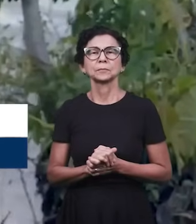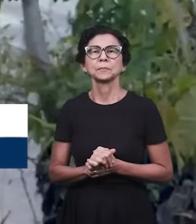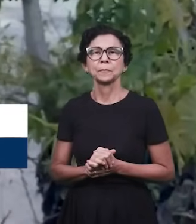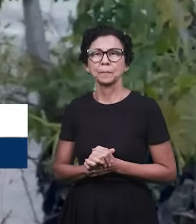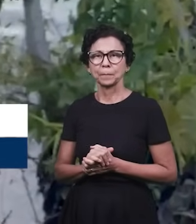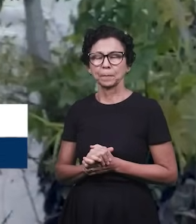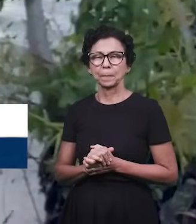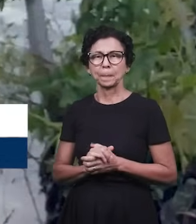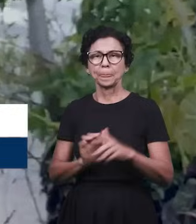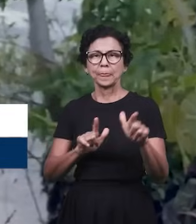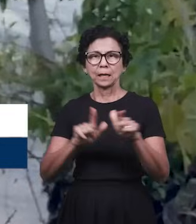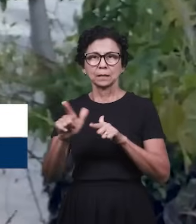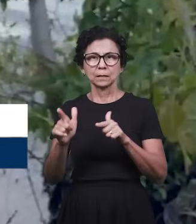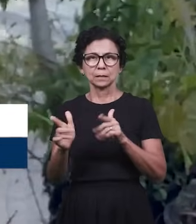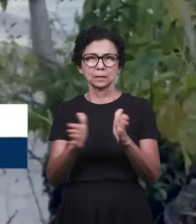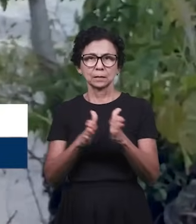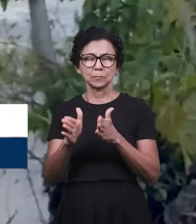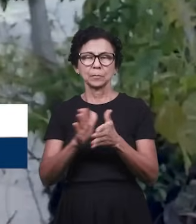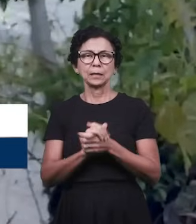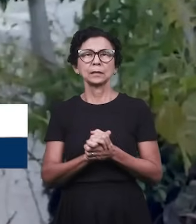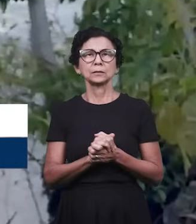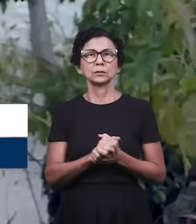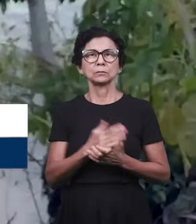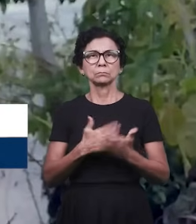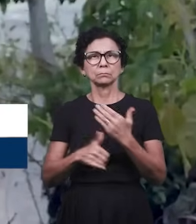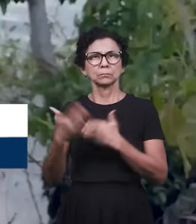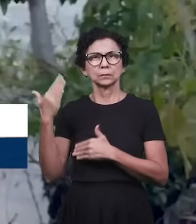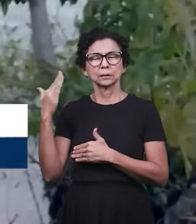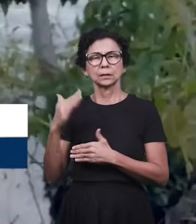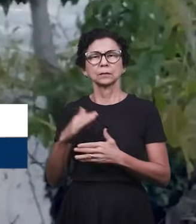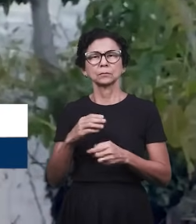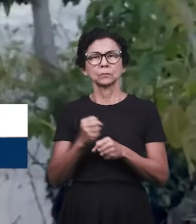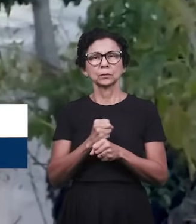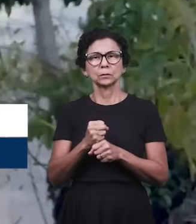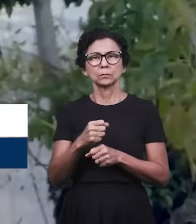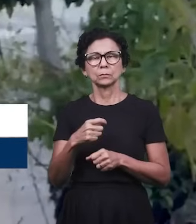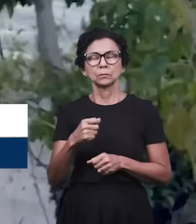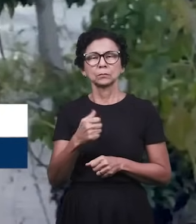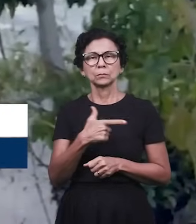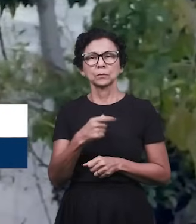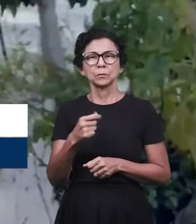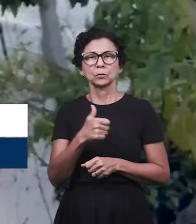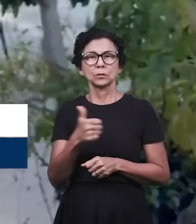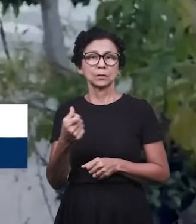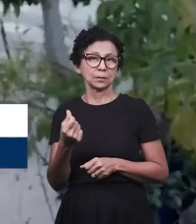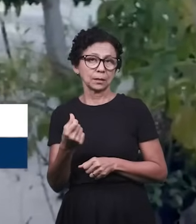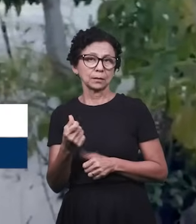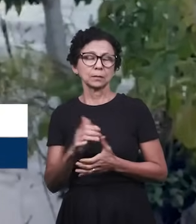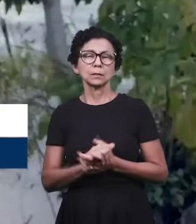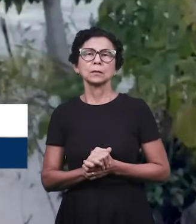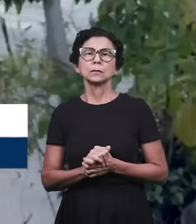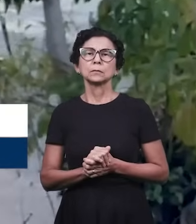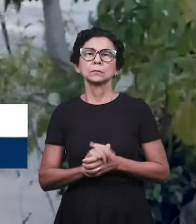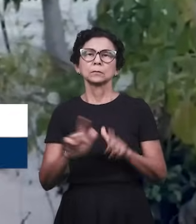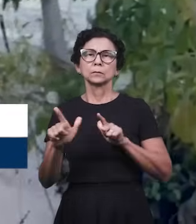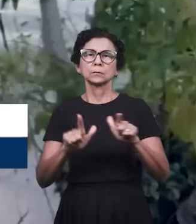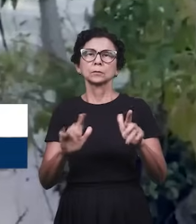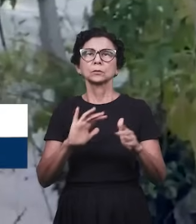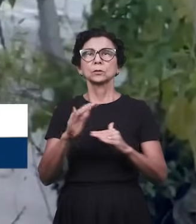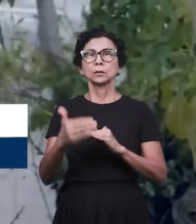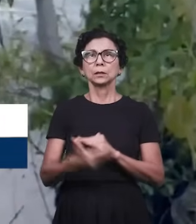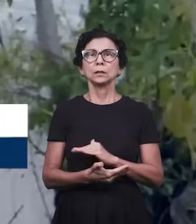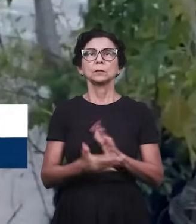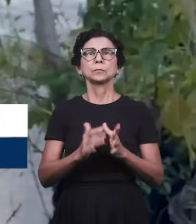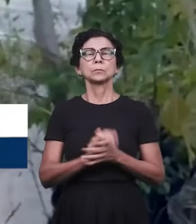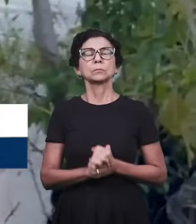2016, com relação aos surdos, ou seja, envolvendo o trabalho de Libras, e hoje temos, né, uma área mais abrangente